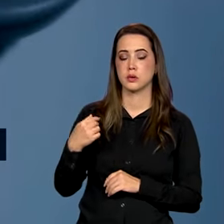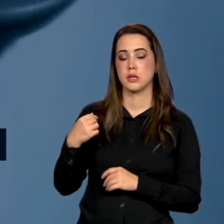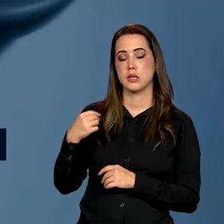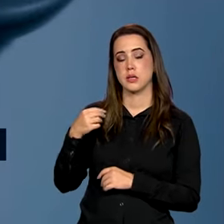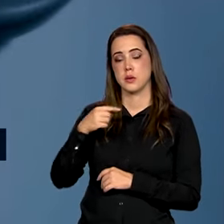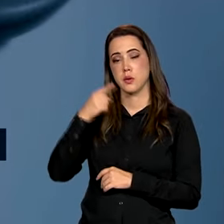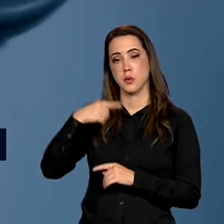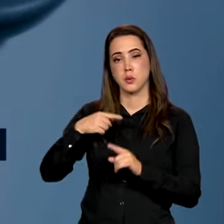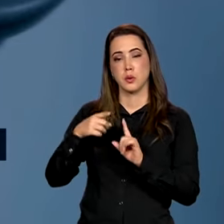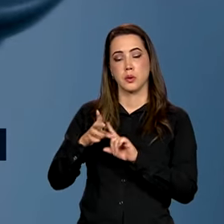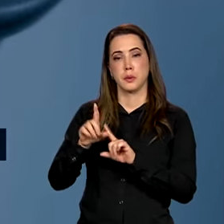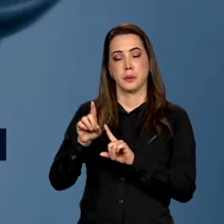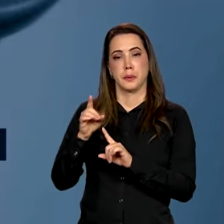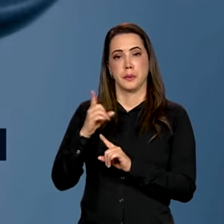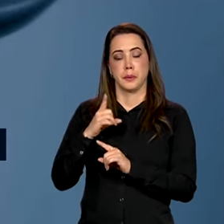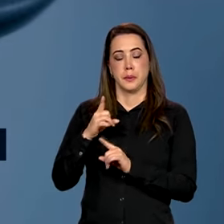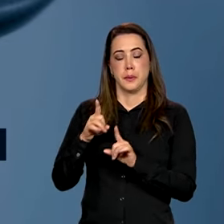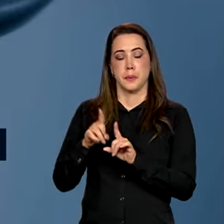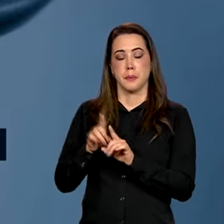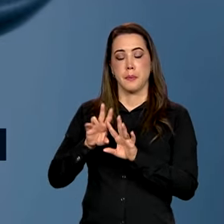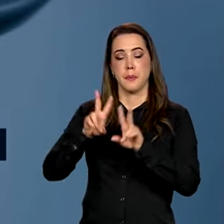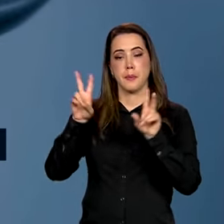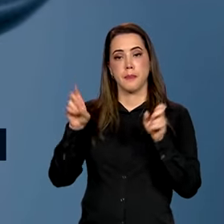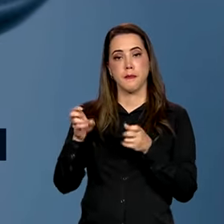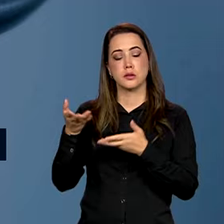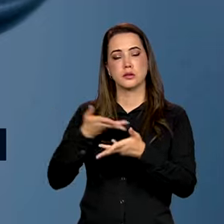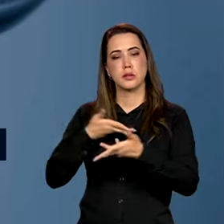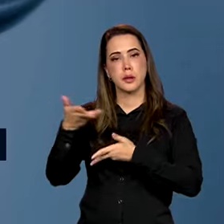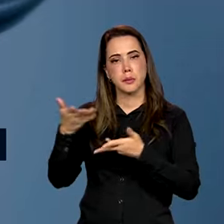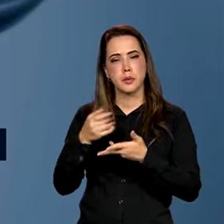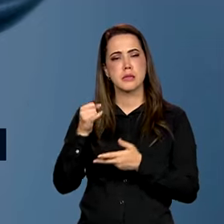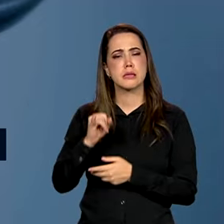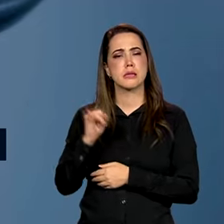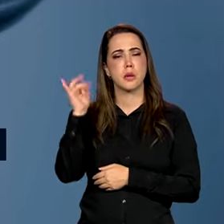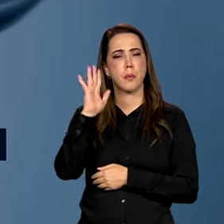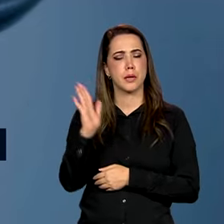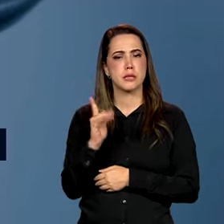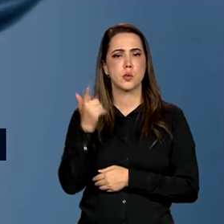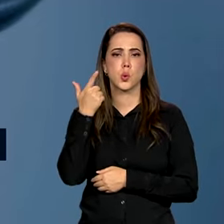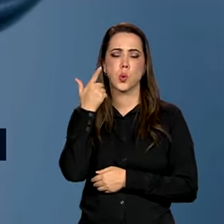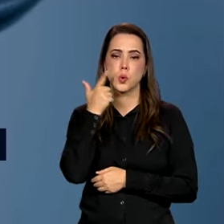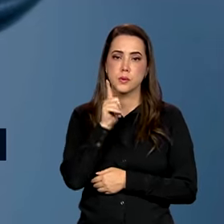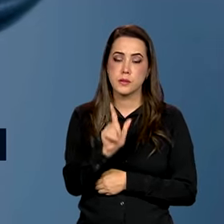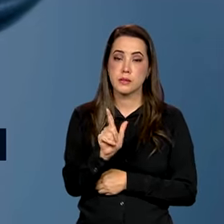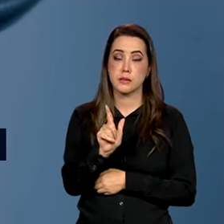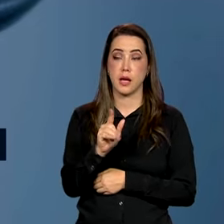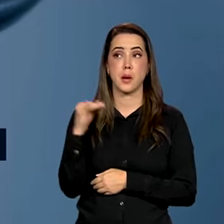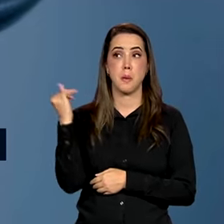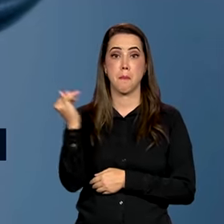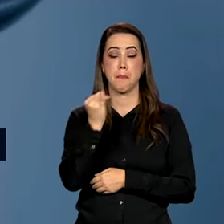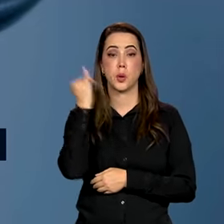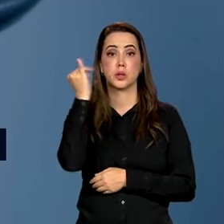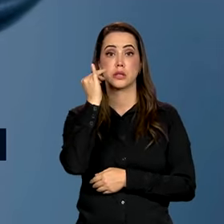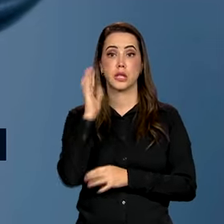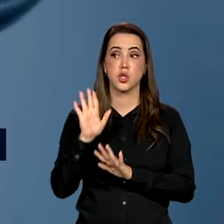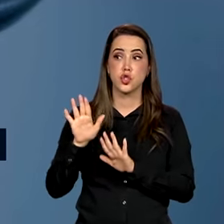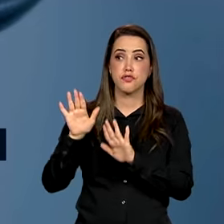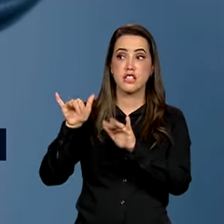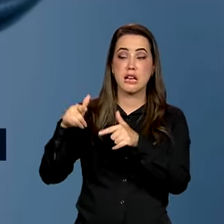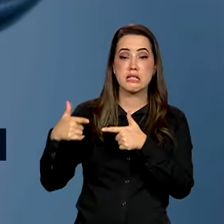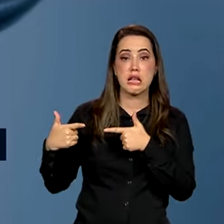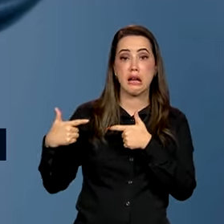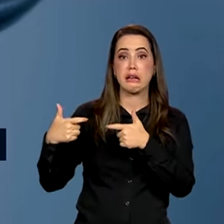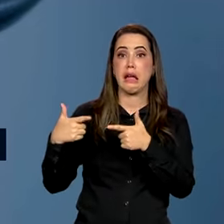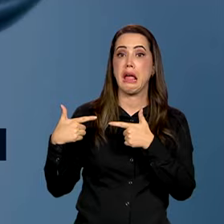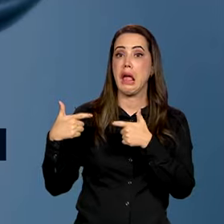e aí nesse caso em termos diplomáticos se o Brasil se torna um dos protagonistas da resolução do conflito